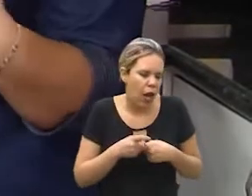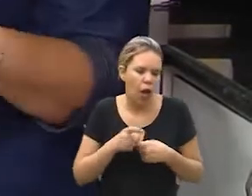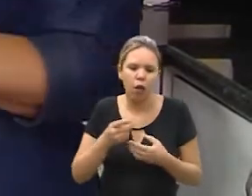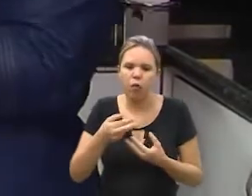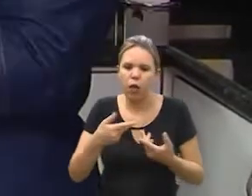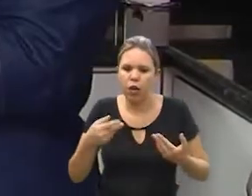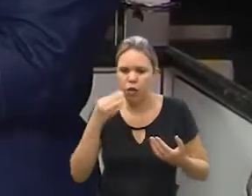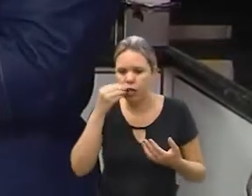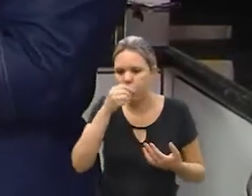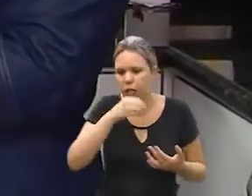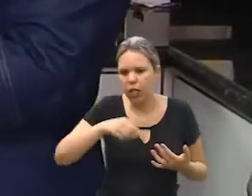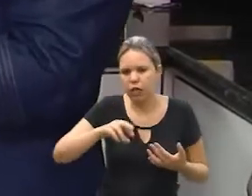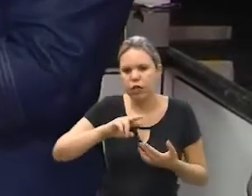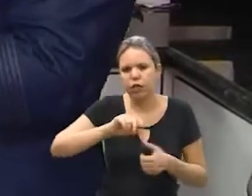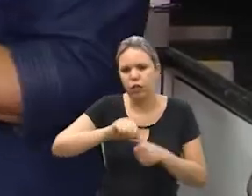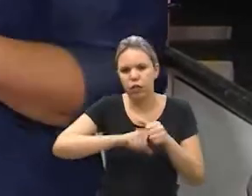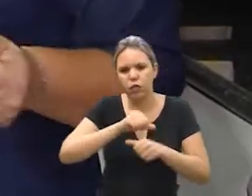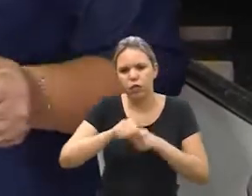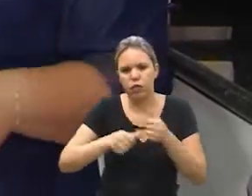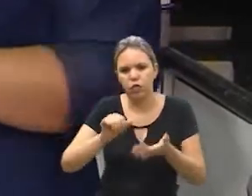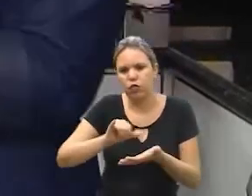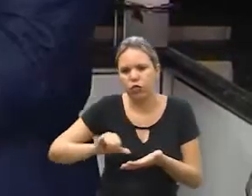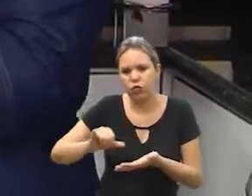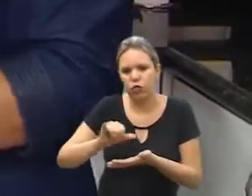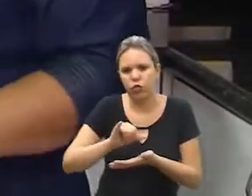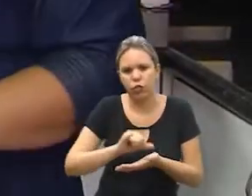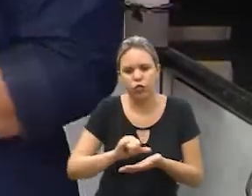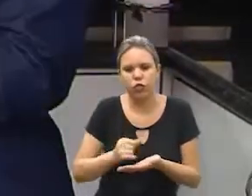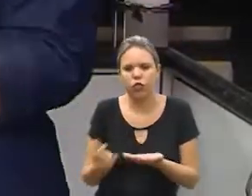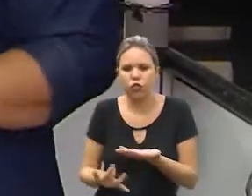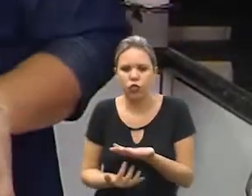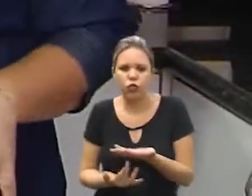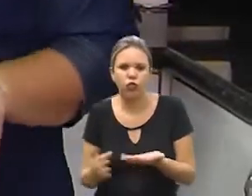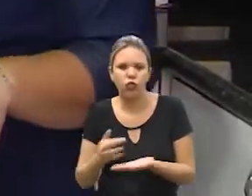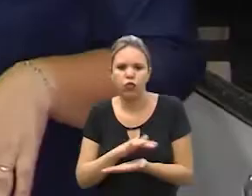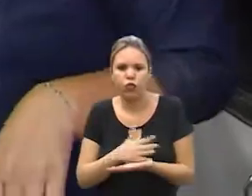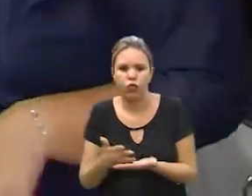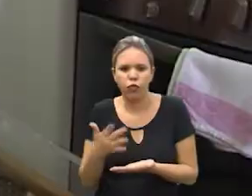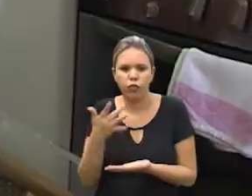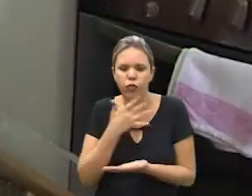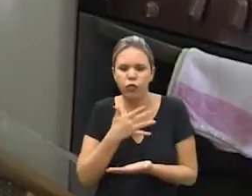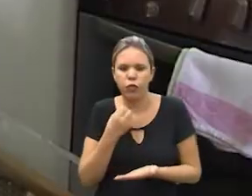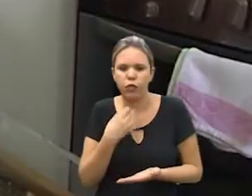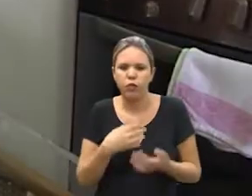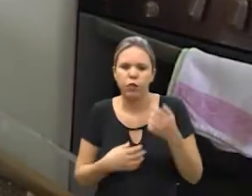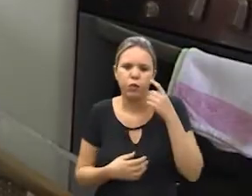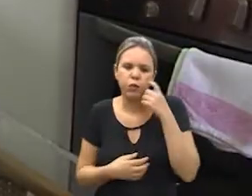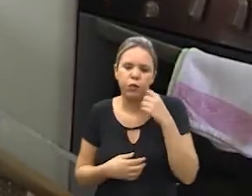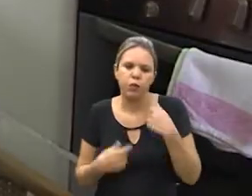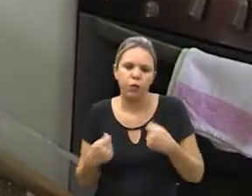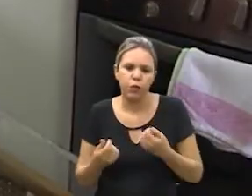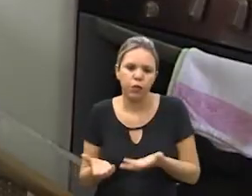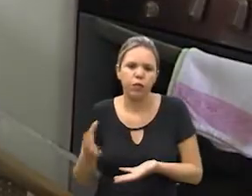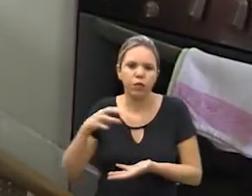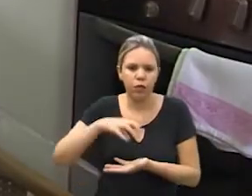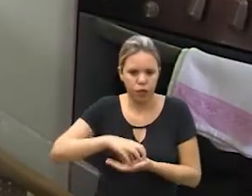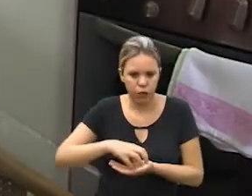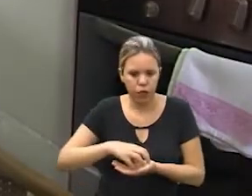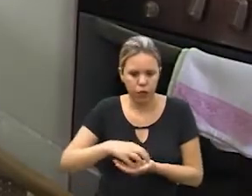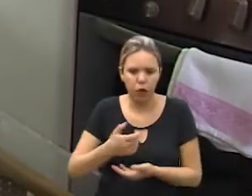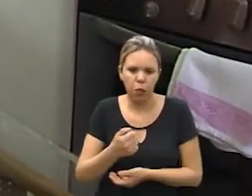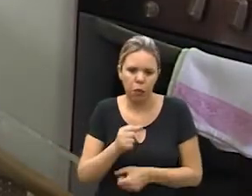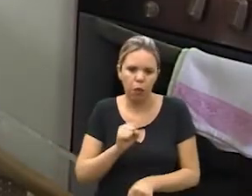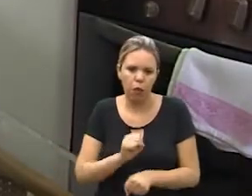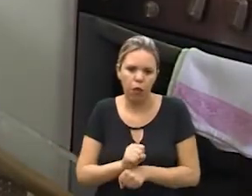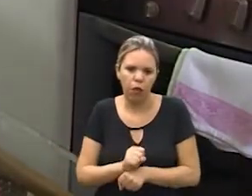com alho, dá uma puxadinha nele no azeite, na frigideira e coloca aqui, menino, fica uma loucura. E precisa tampar do jeito precisa, que um pouquinho.